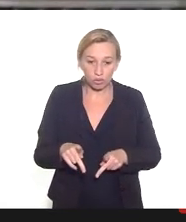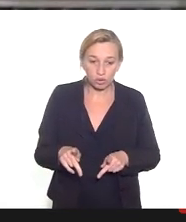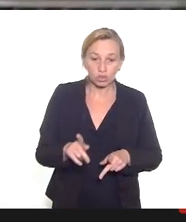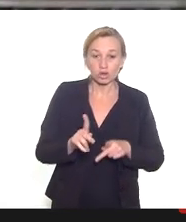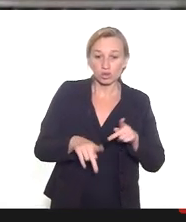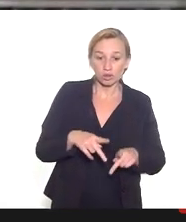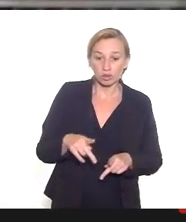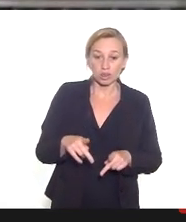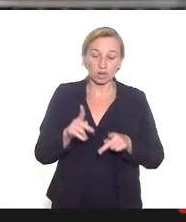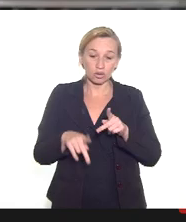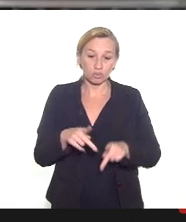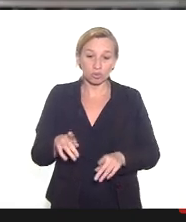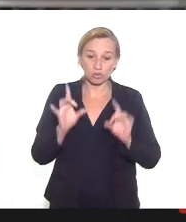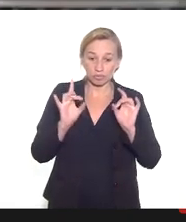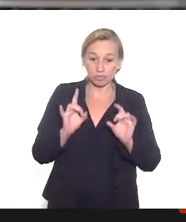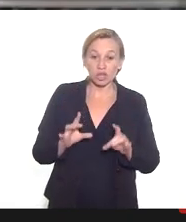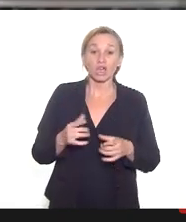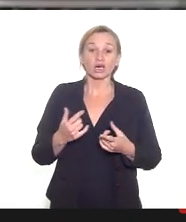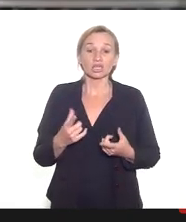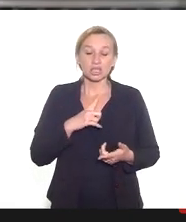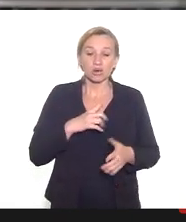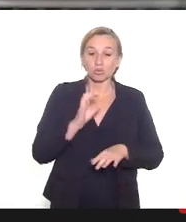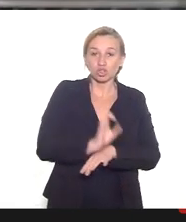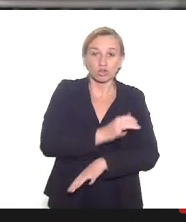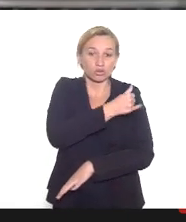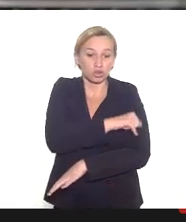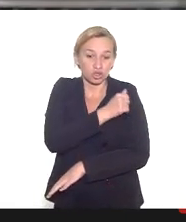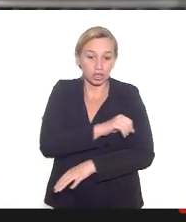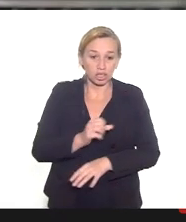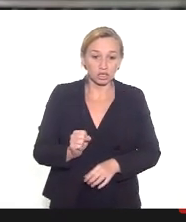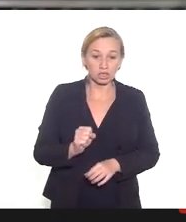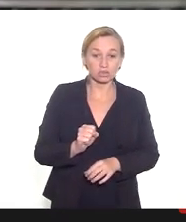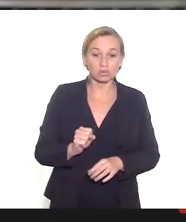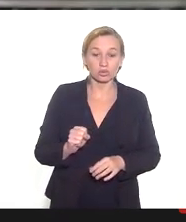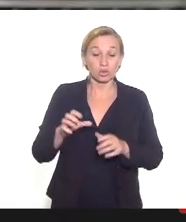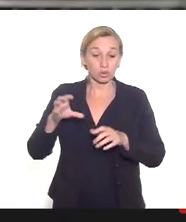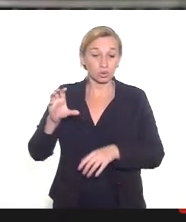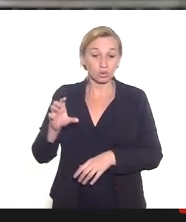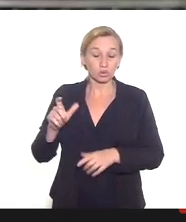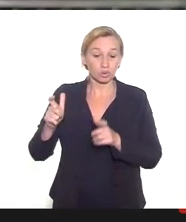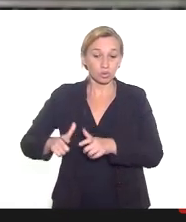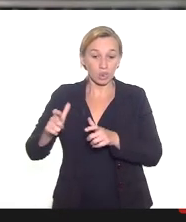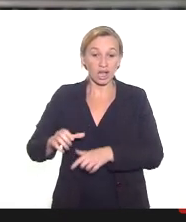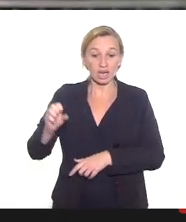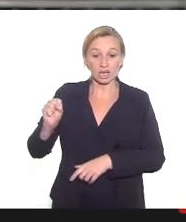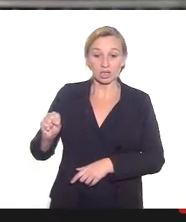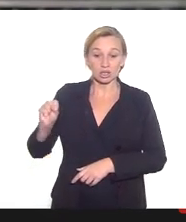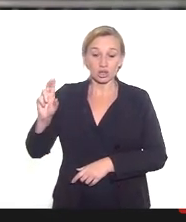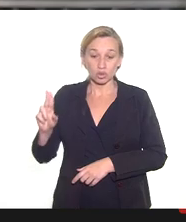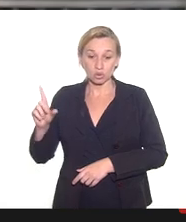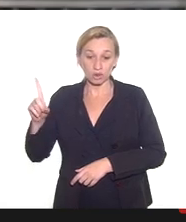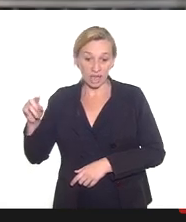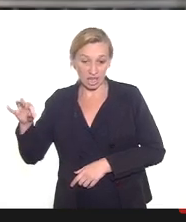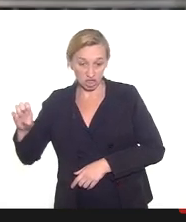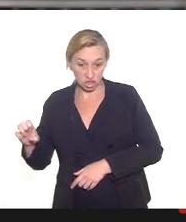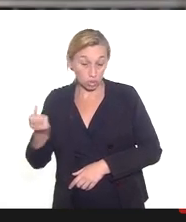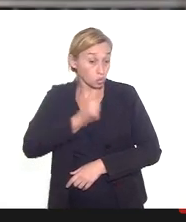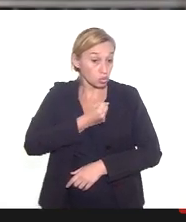população específica a gente tem no Estado do Rio de Janeiro na região sudeste o número de óbitos